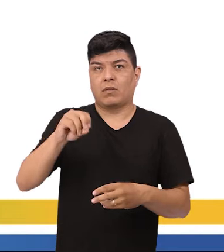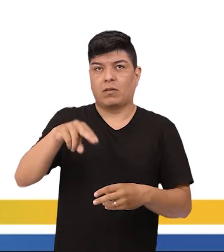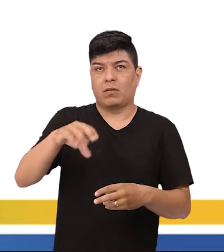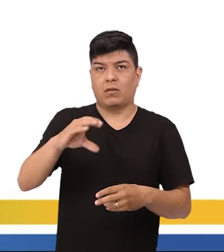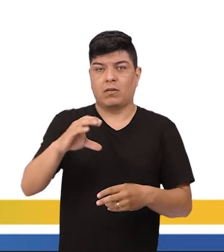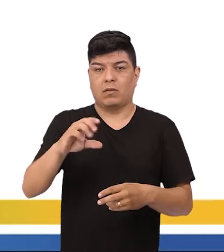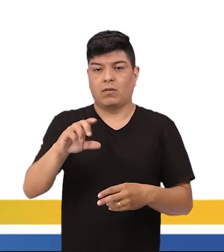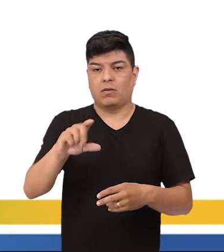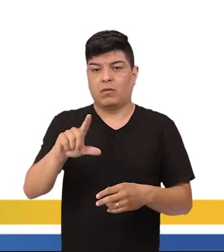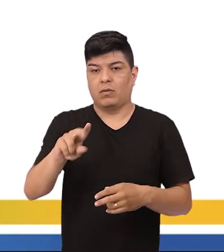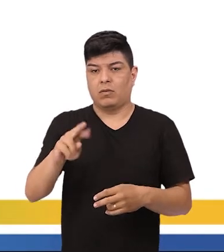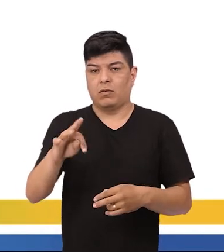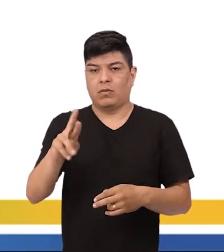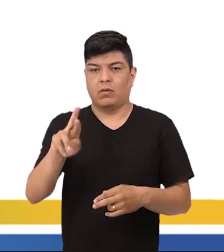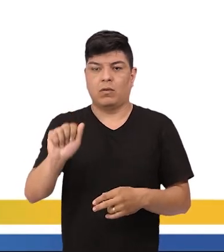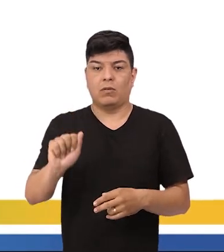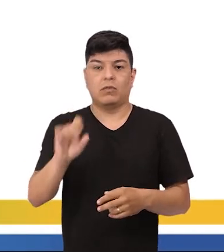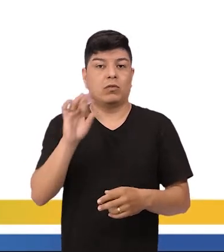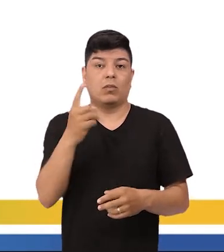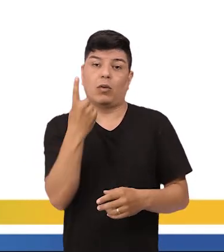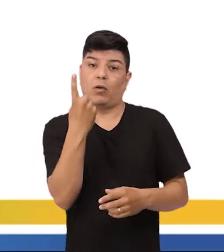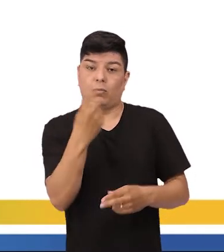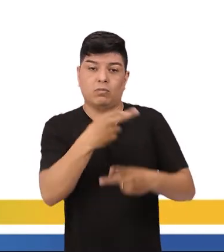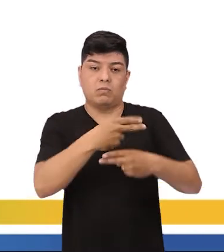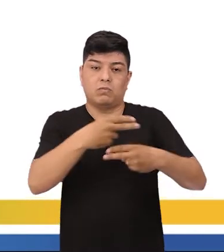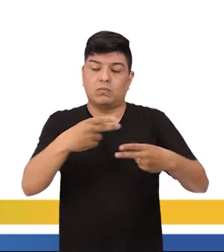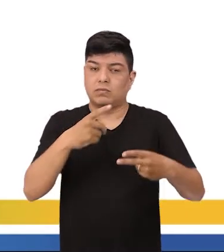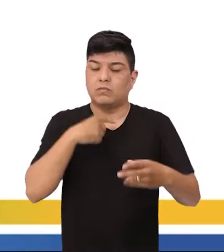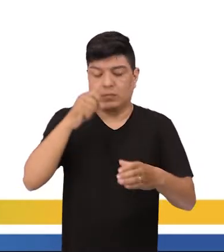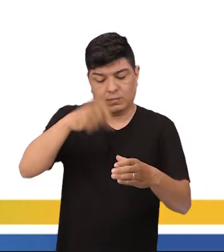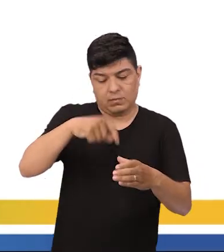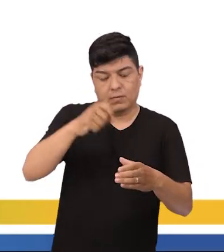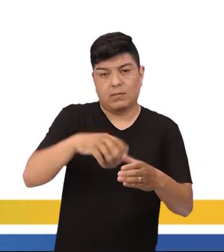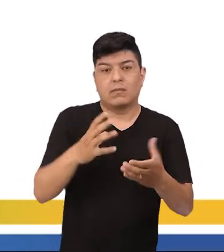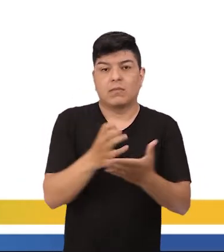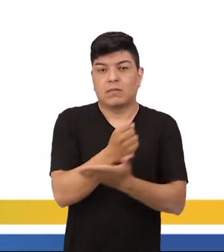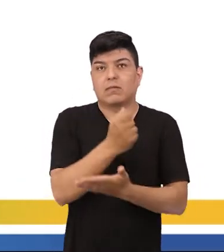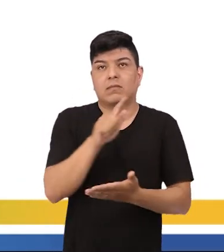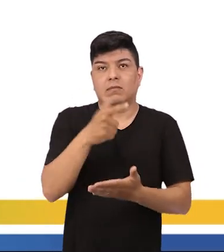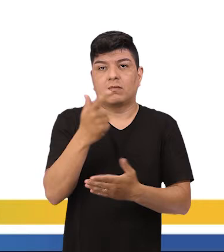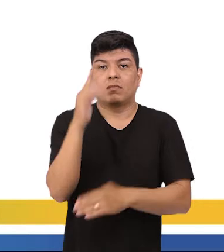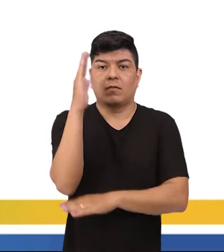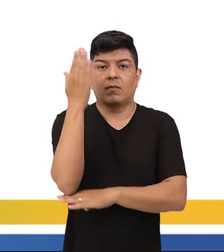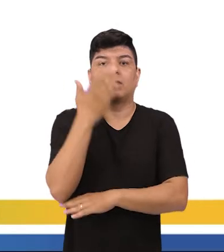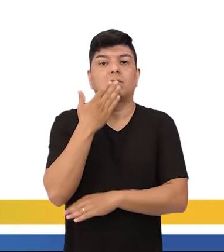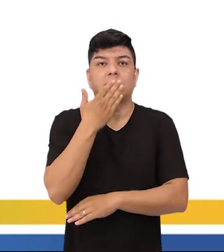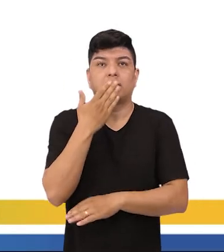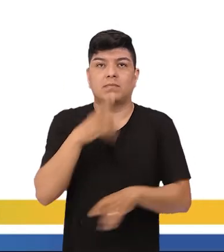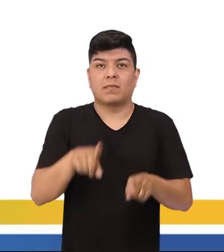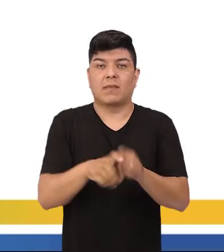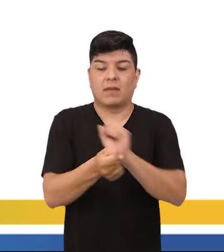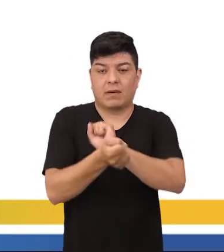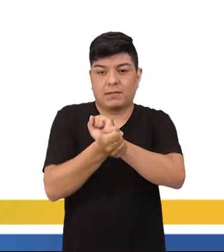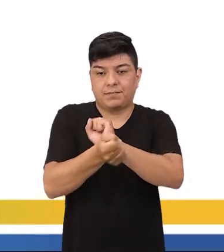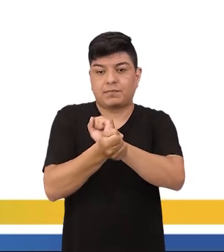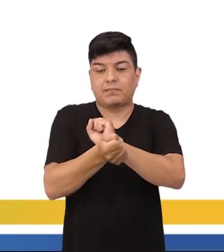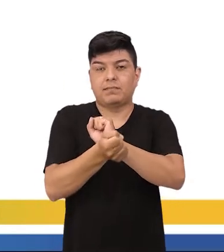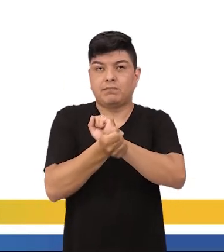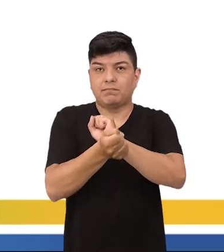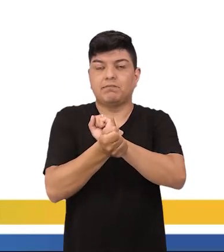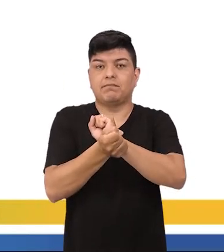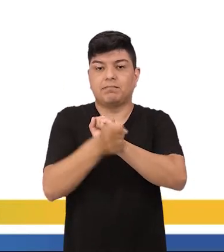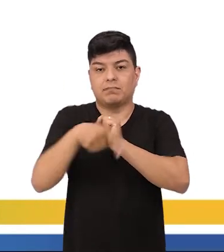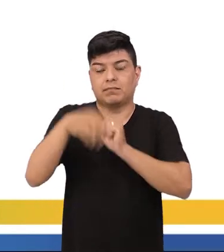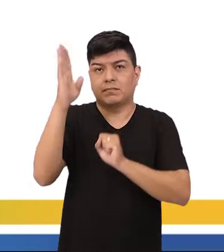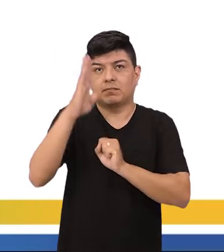vem agora também aí só um produto, né? Que é plantado, colhido, aqui a gente tem a cana-de-açúcar. O escravismo, né?